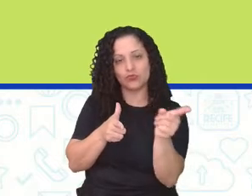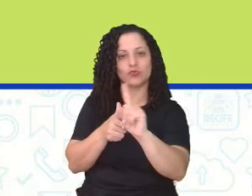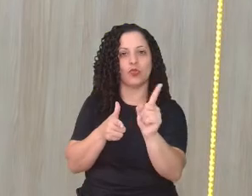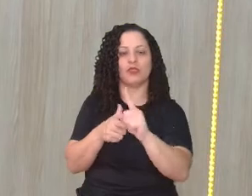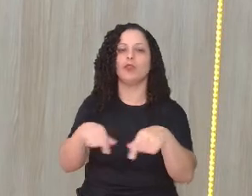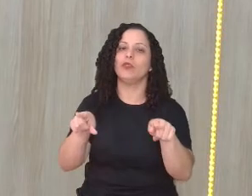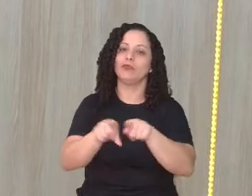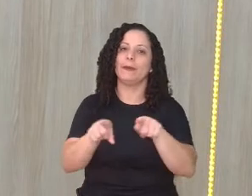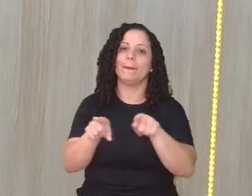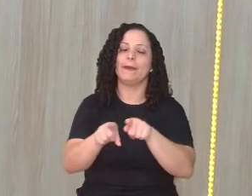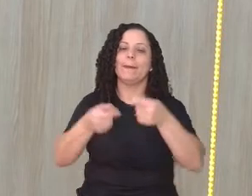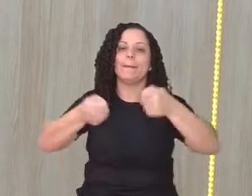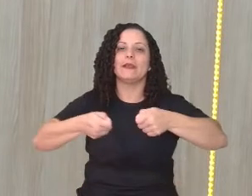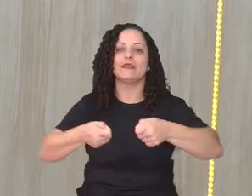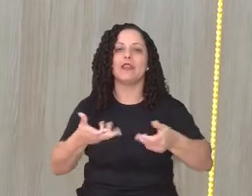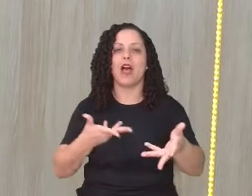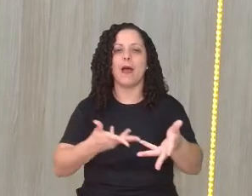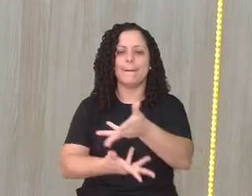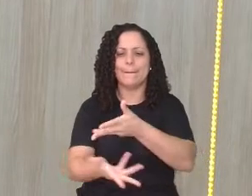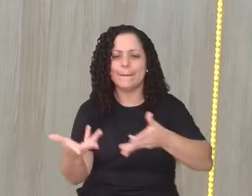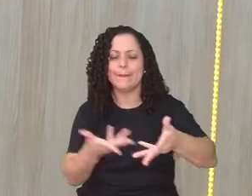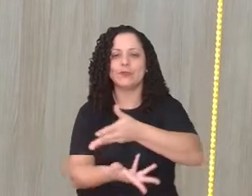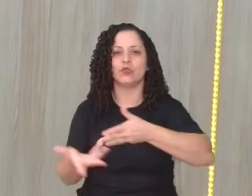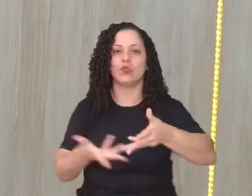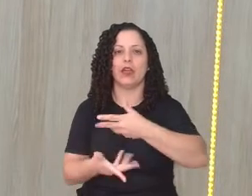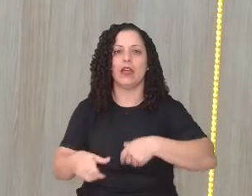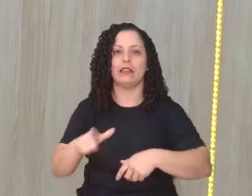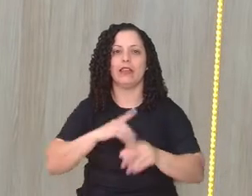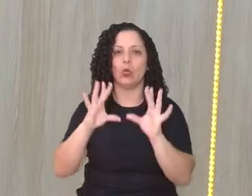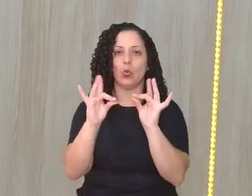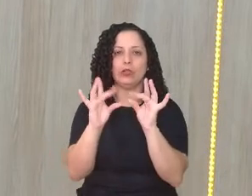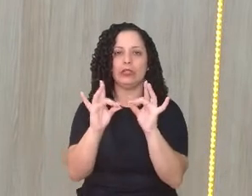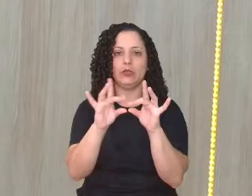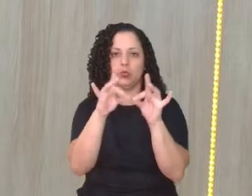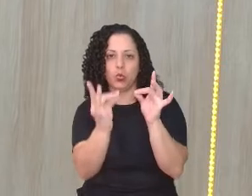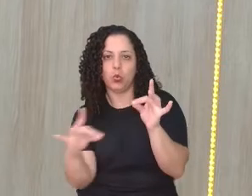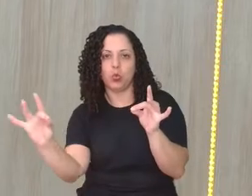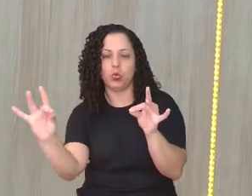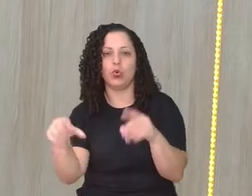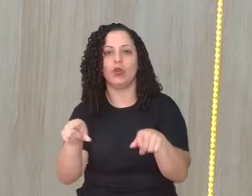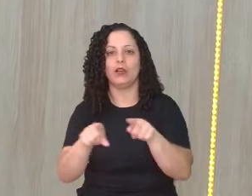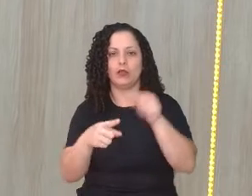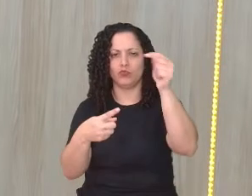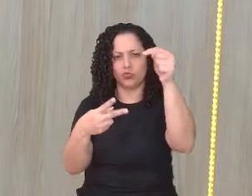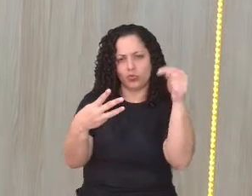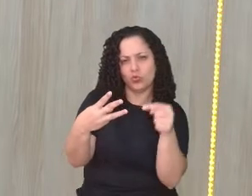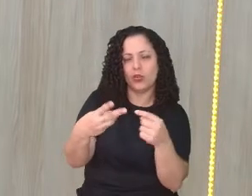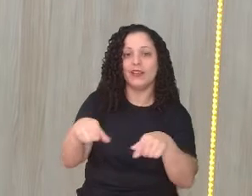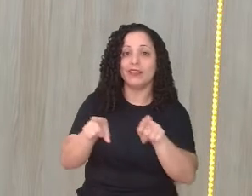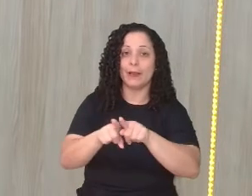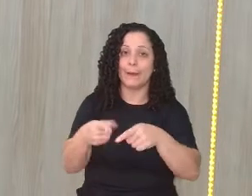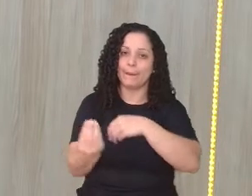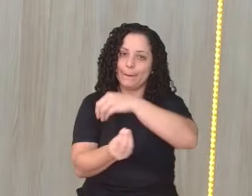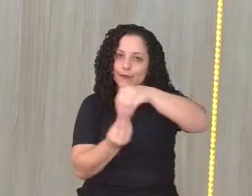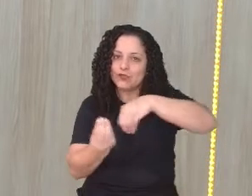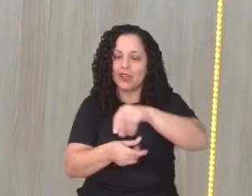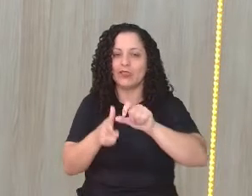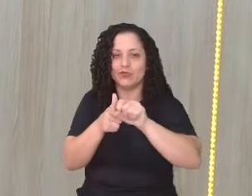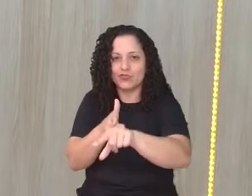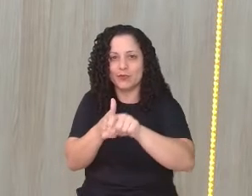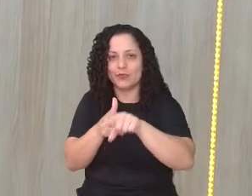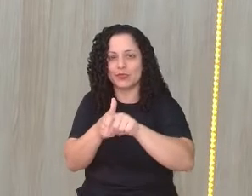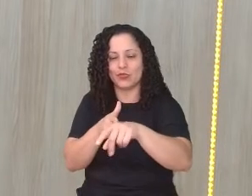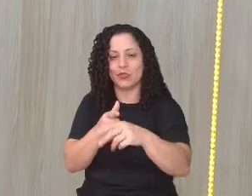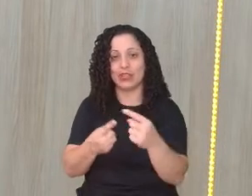espermatozoides, então tem que ter a questão do líquido seminal, o líquido prostático e os espermatozoides. E esse